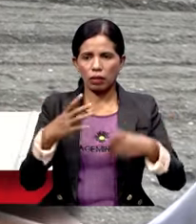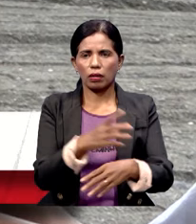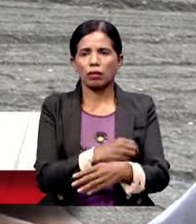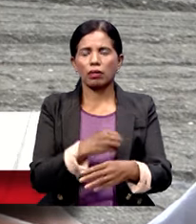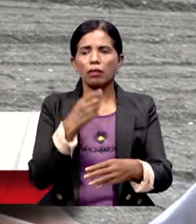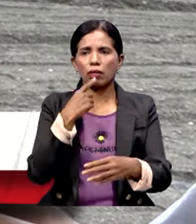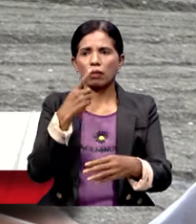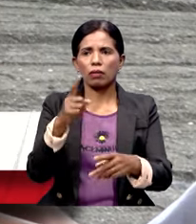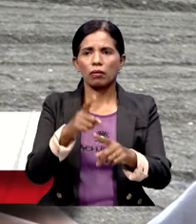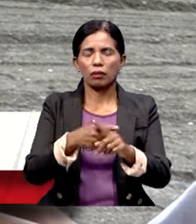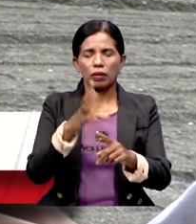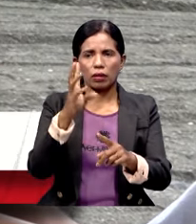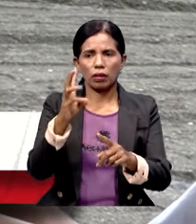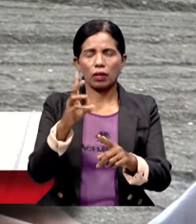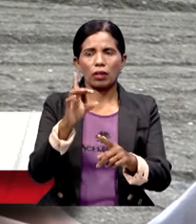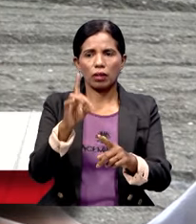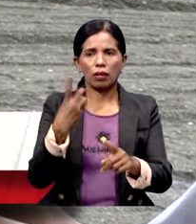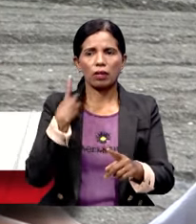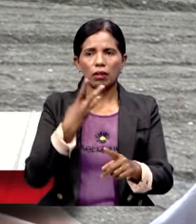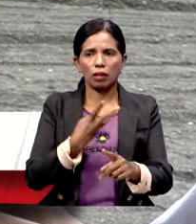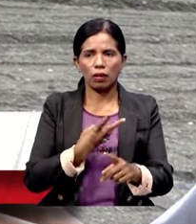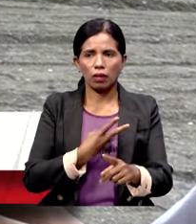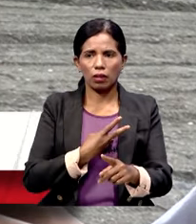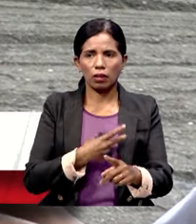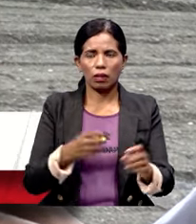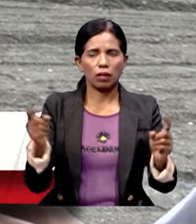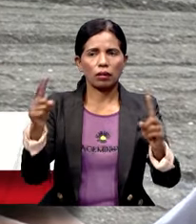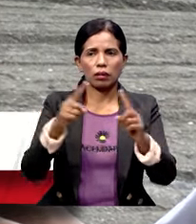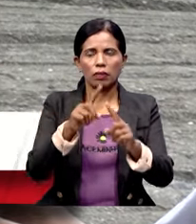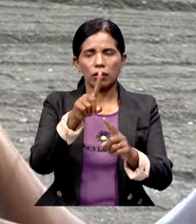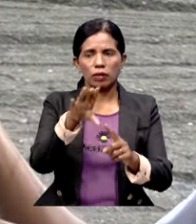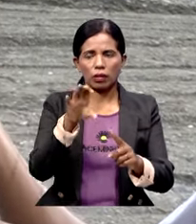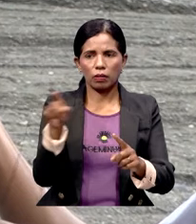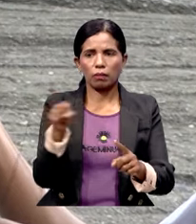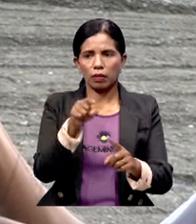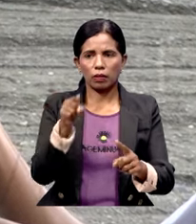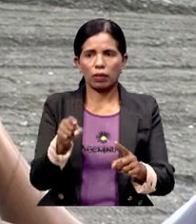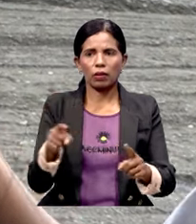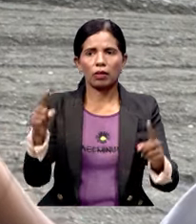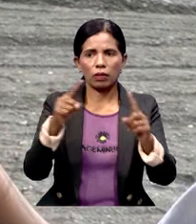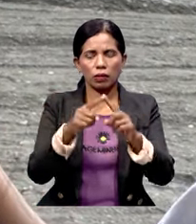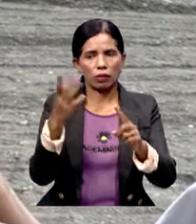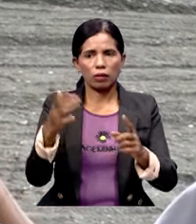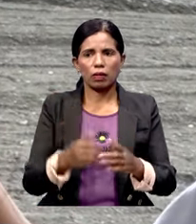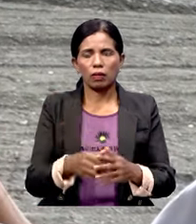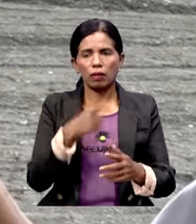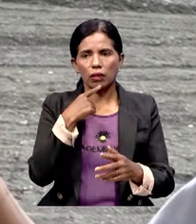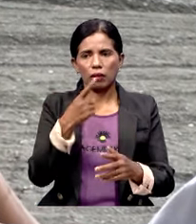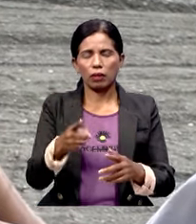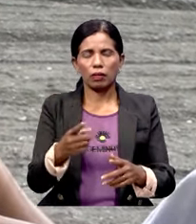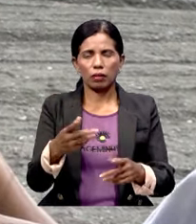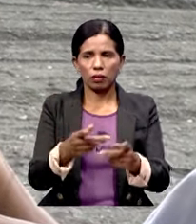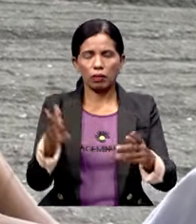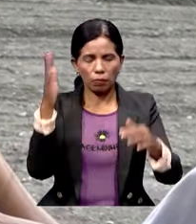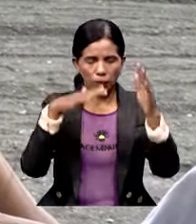fulan, nem ou wau nalaran, ami se latins e to 6%, mas se to iha na ba hatene kata iha tereo ne